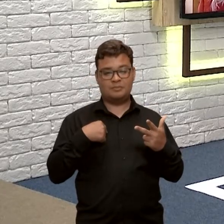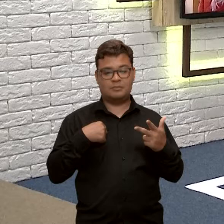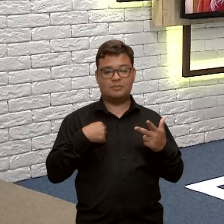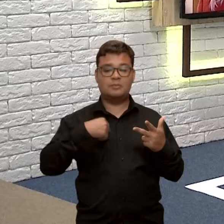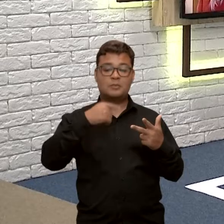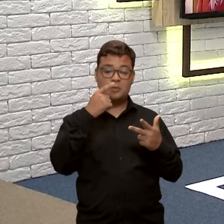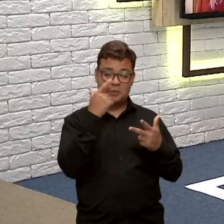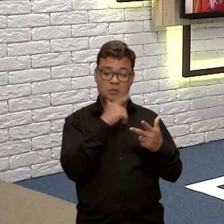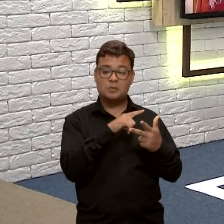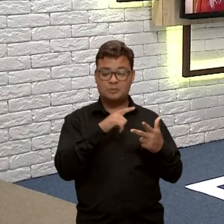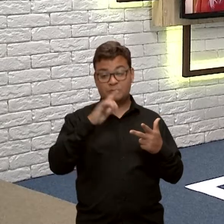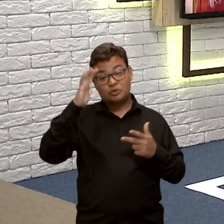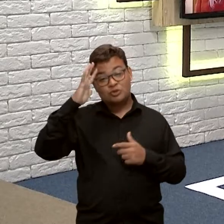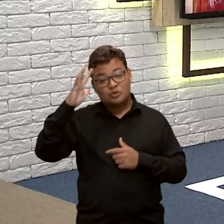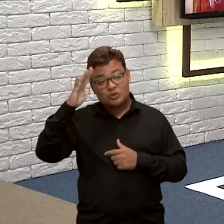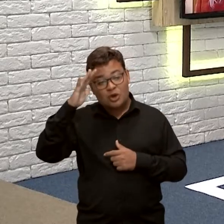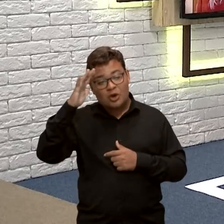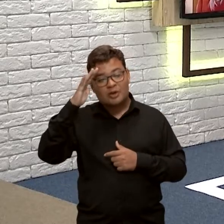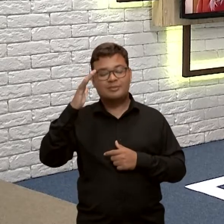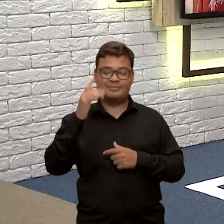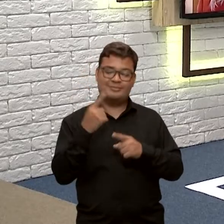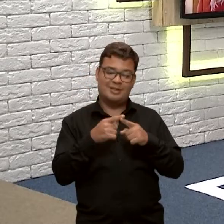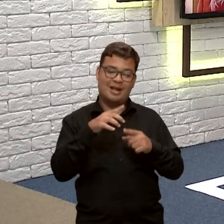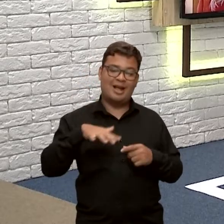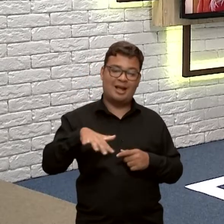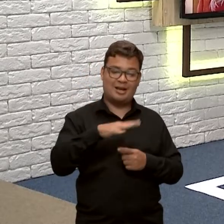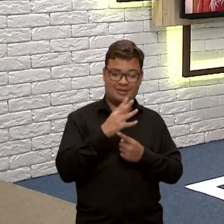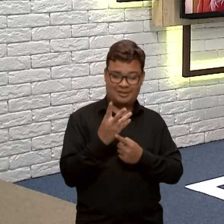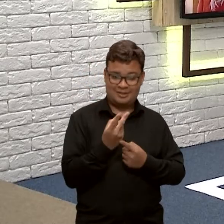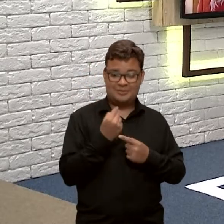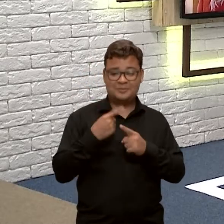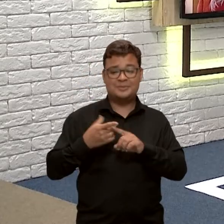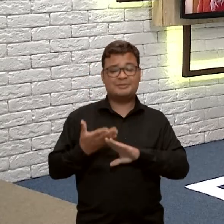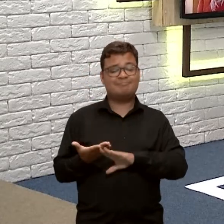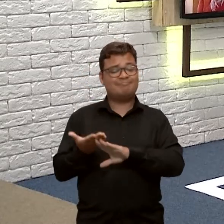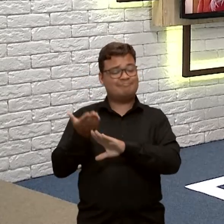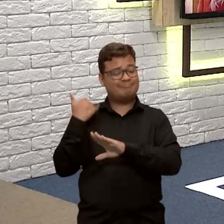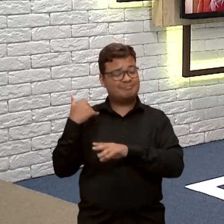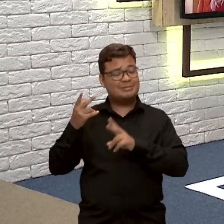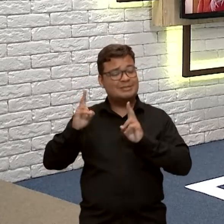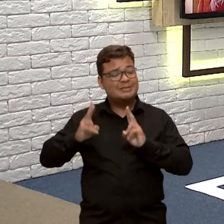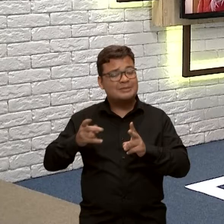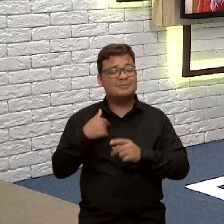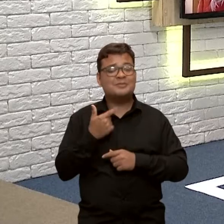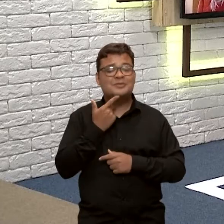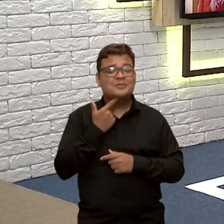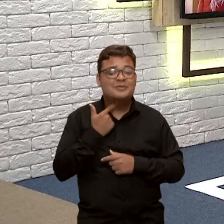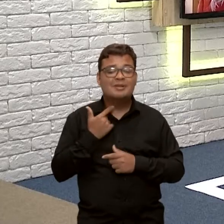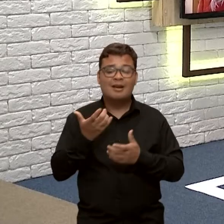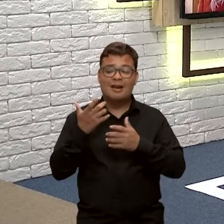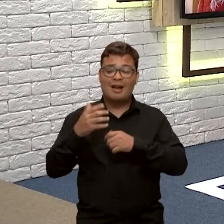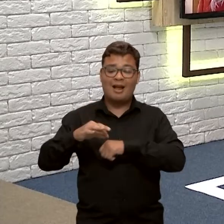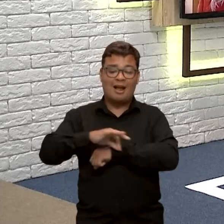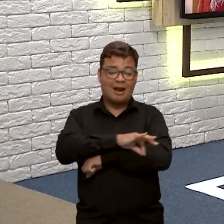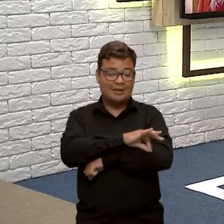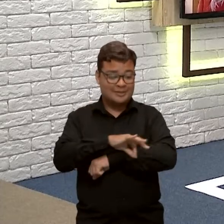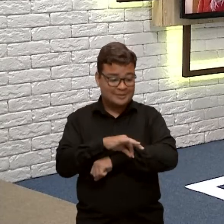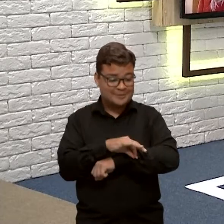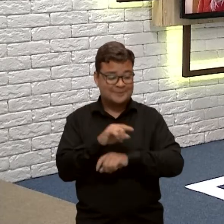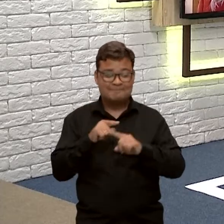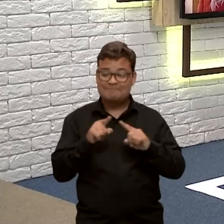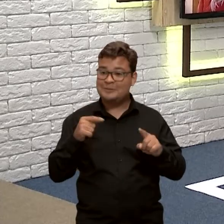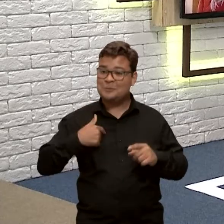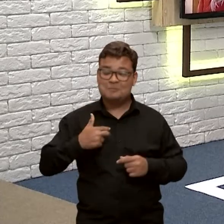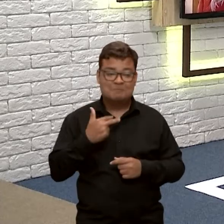fui realizar meu sonho na área de artes, porque desde sempre eu quis ser arquiteta e nunca pude ser